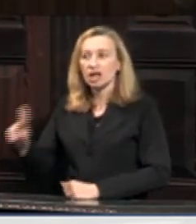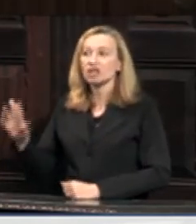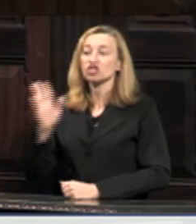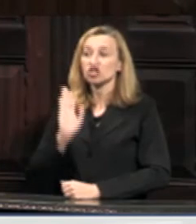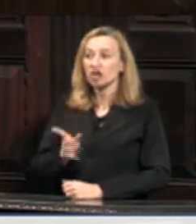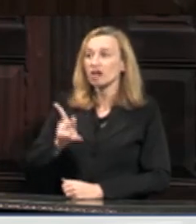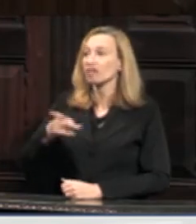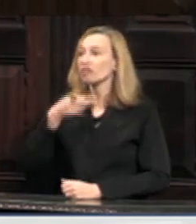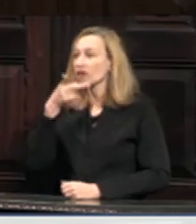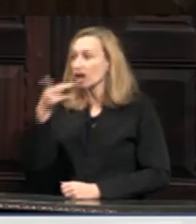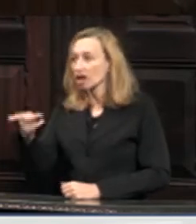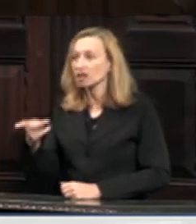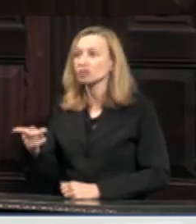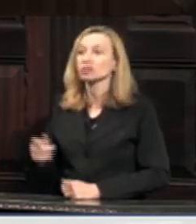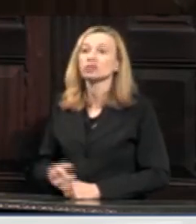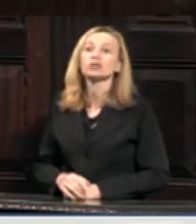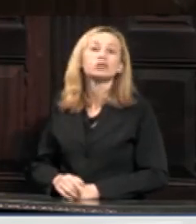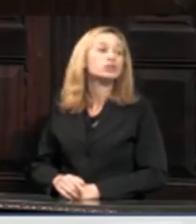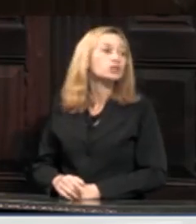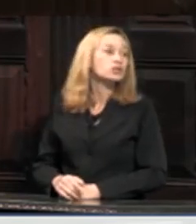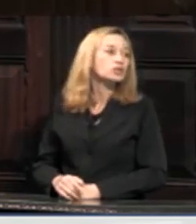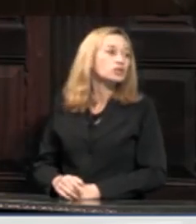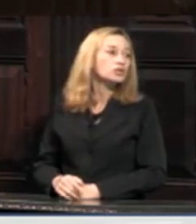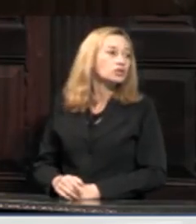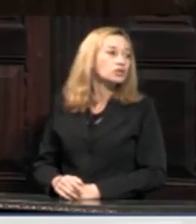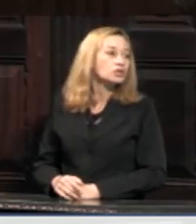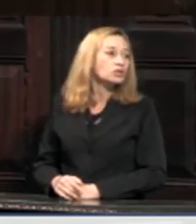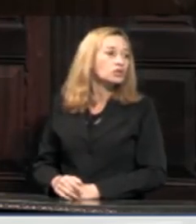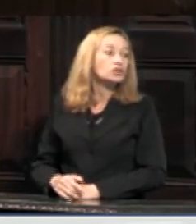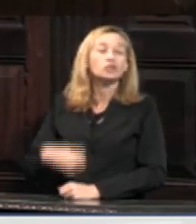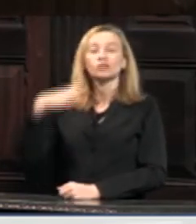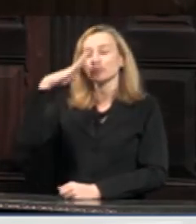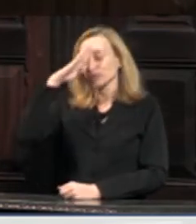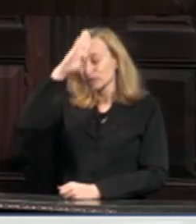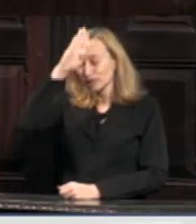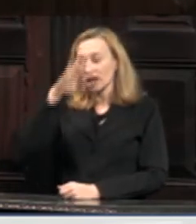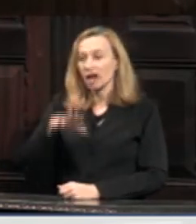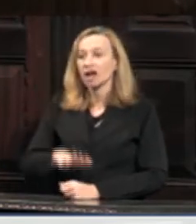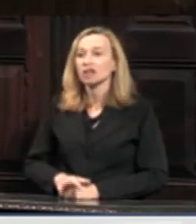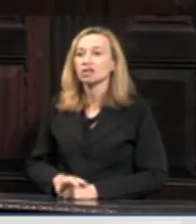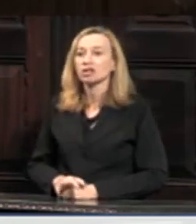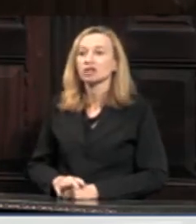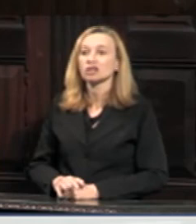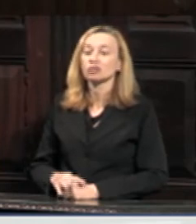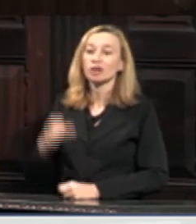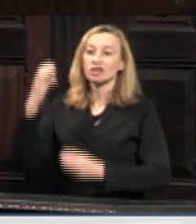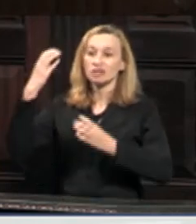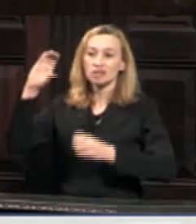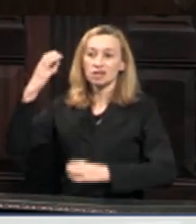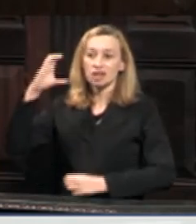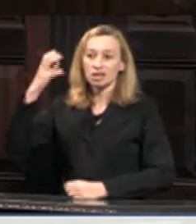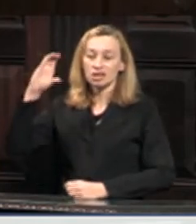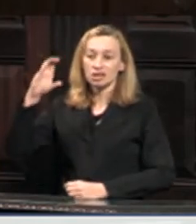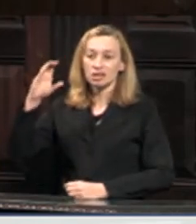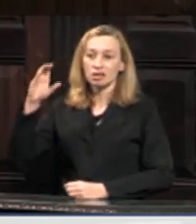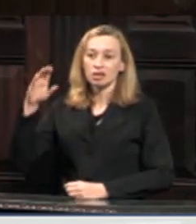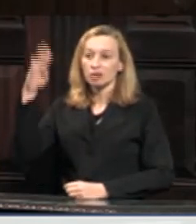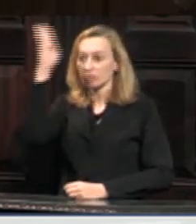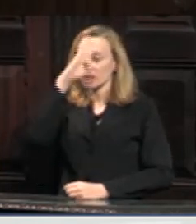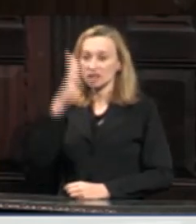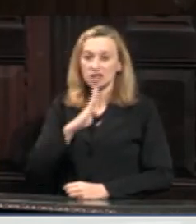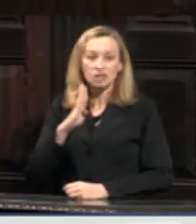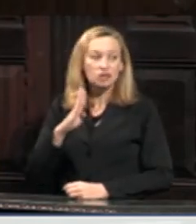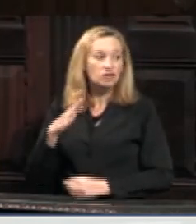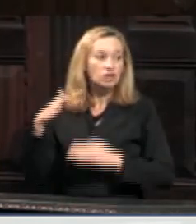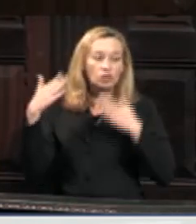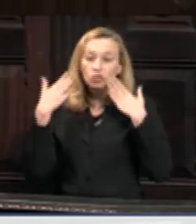declarações do candidato senhor Jair Bolsonaro sobre a ciência brasileira, sobre as universidades brasileiras, como focos